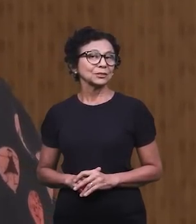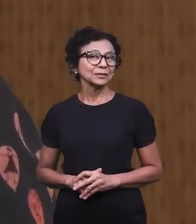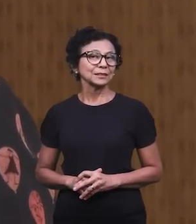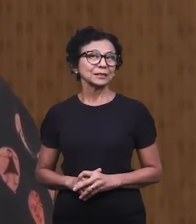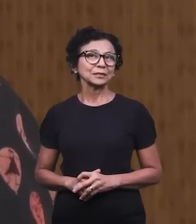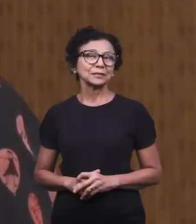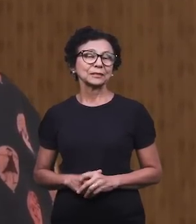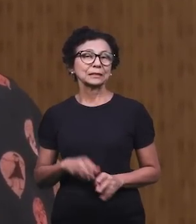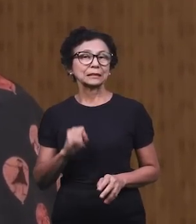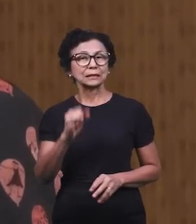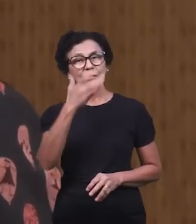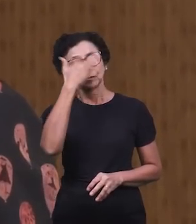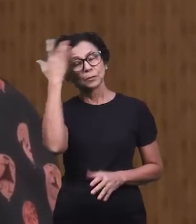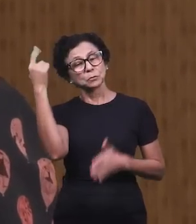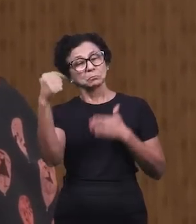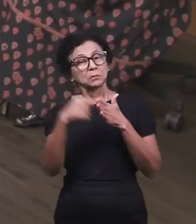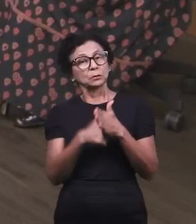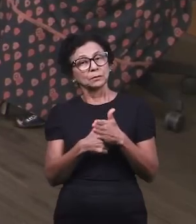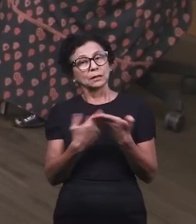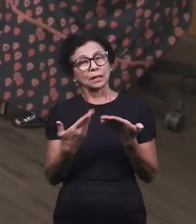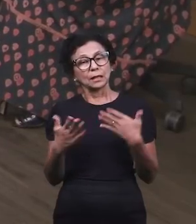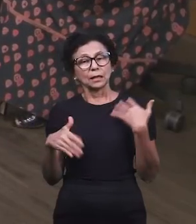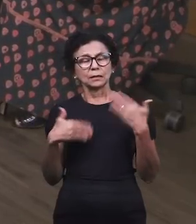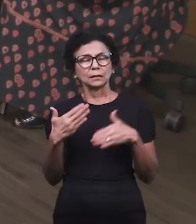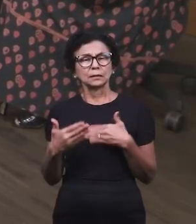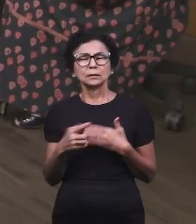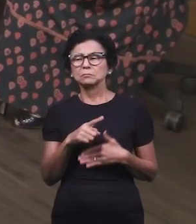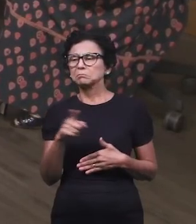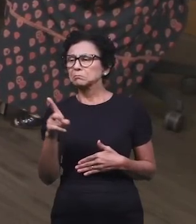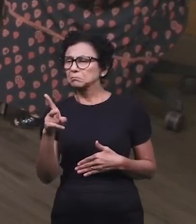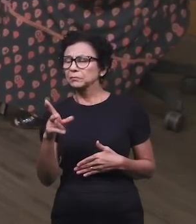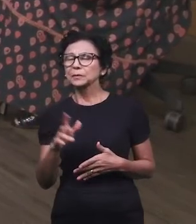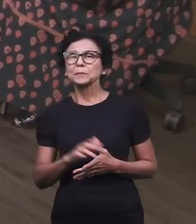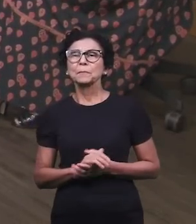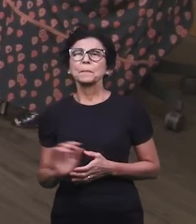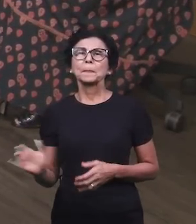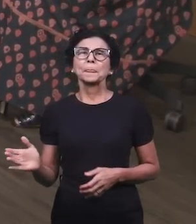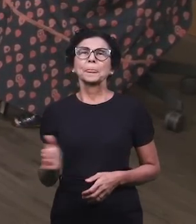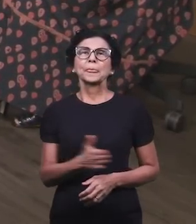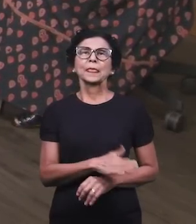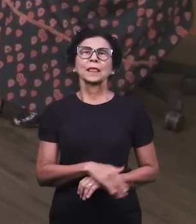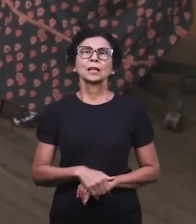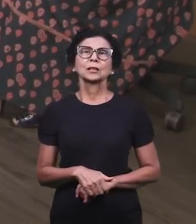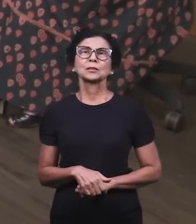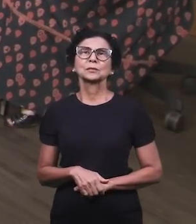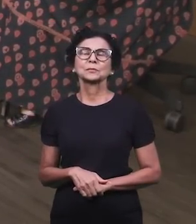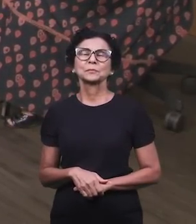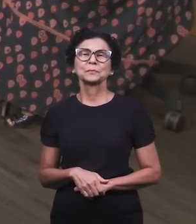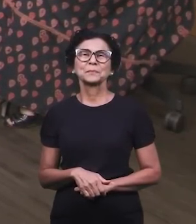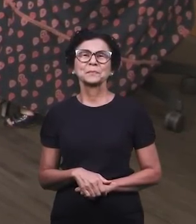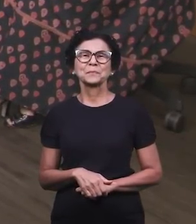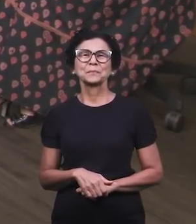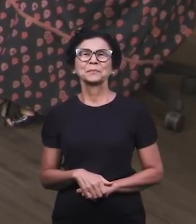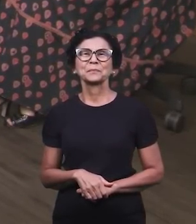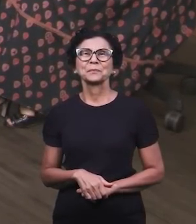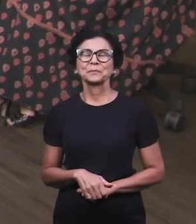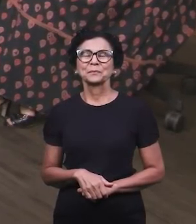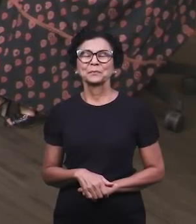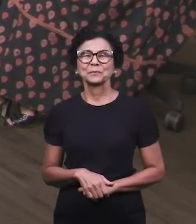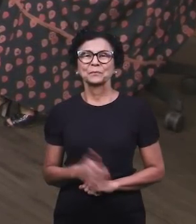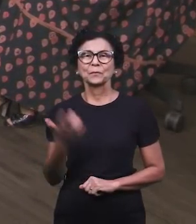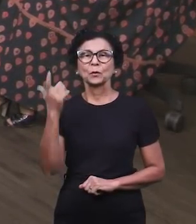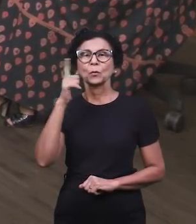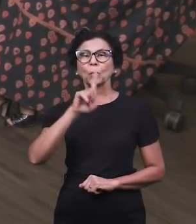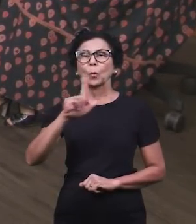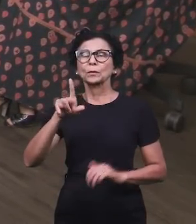de evangelização. Mas agora nós vamos continuar com o Caio, que tem mais uma pergunta ainda. Tem mais uma pergunta, pastor. Até